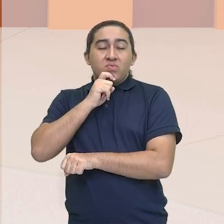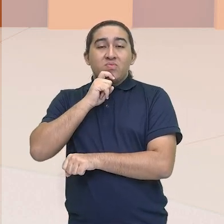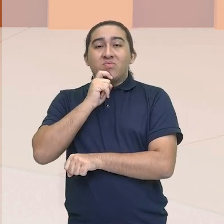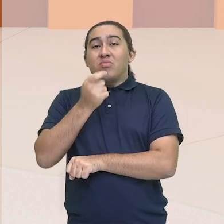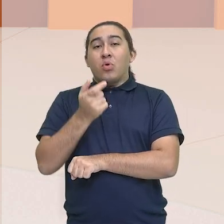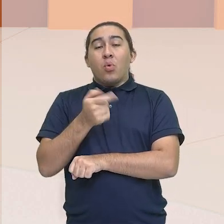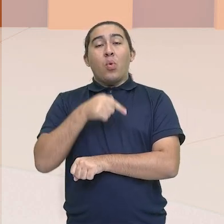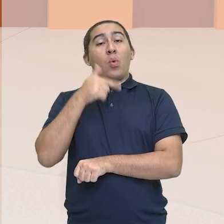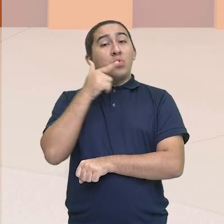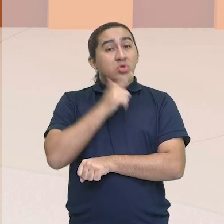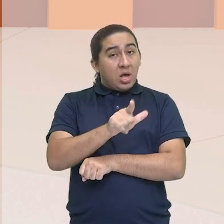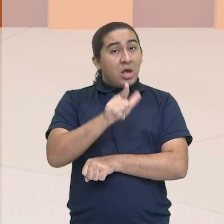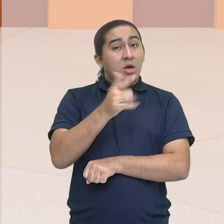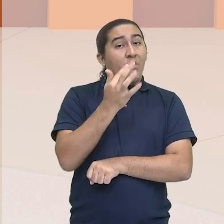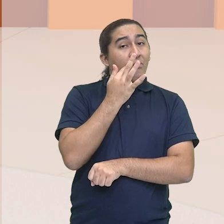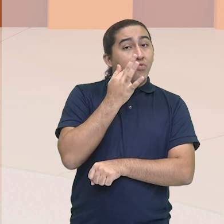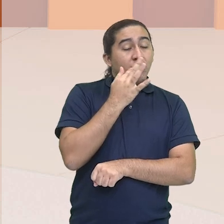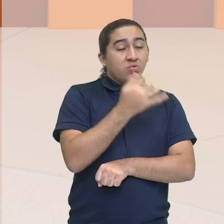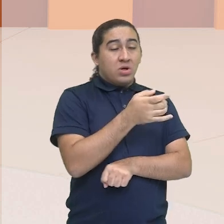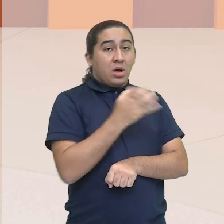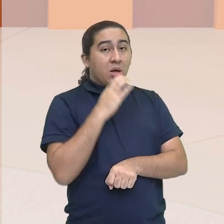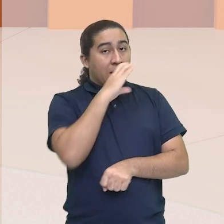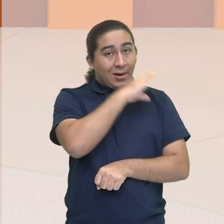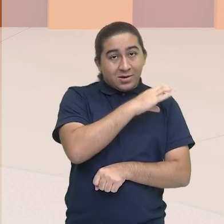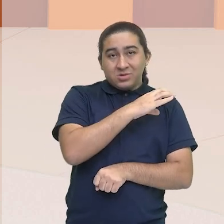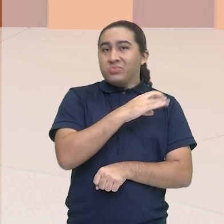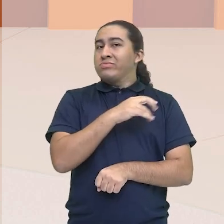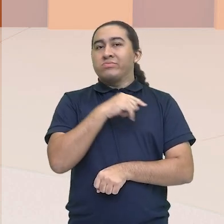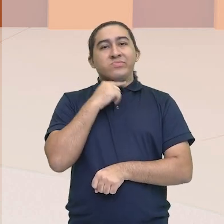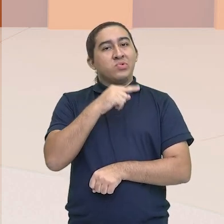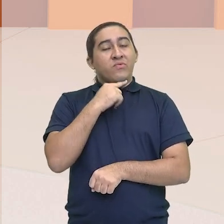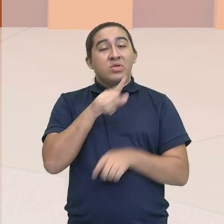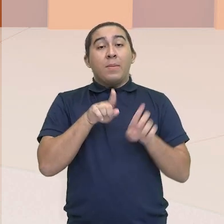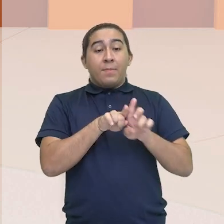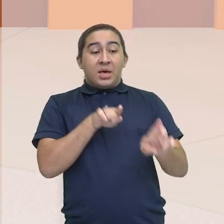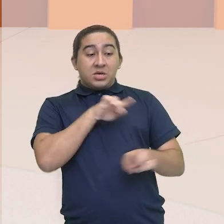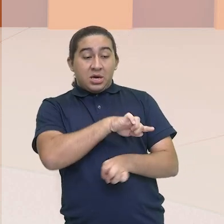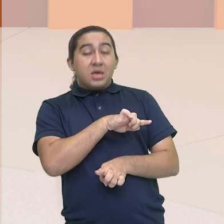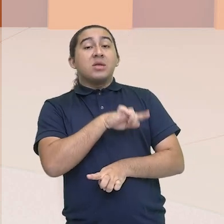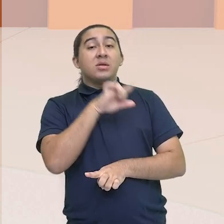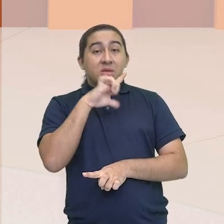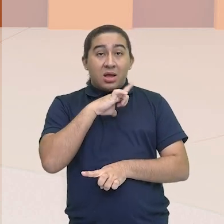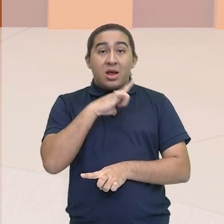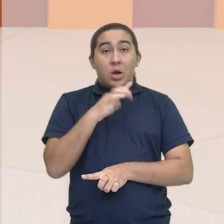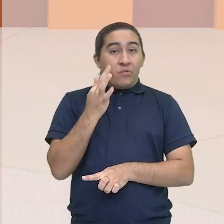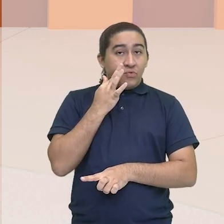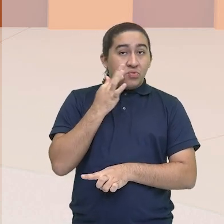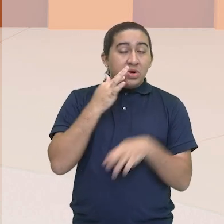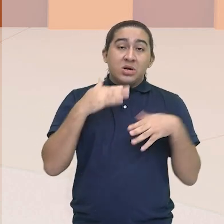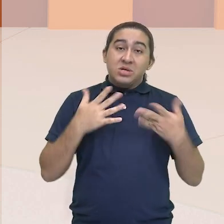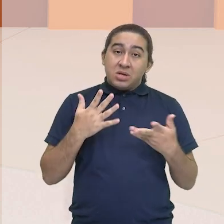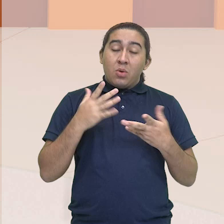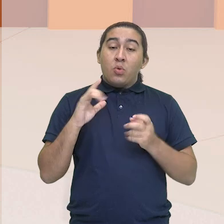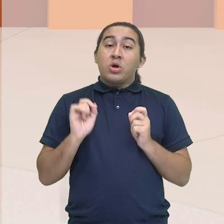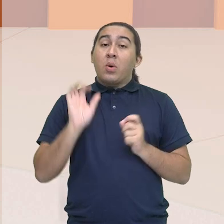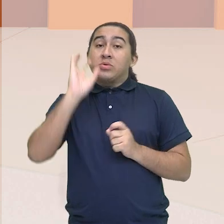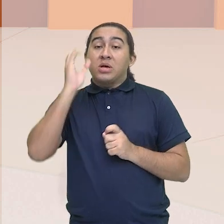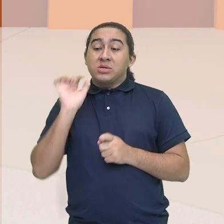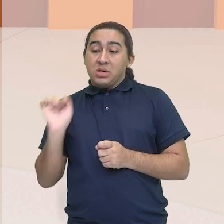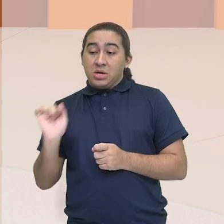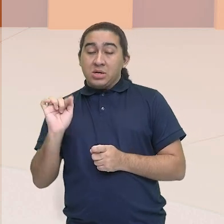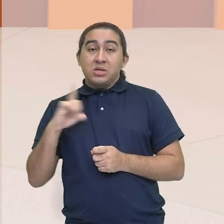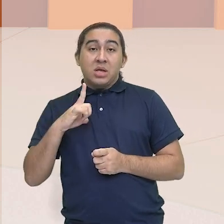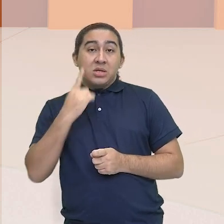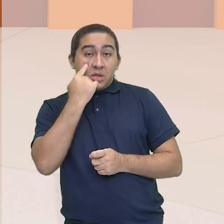produzir aquela fruta, mas aquele país de clima mais quente tem aquilo ali para oferecer. Então, aquele país vai comprar